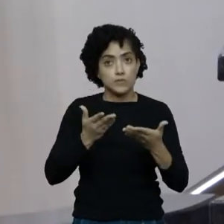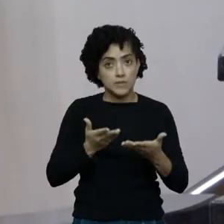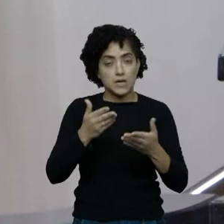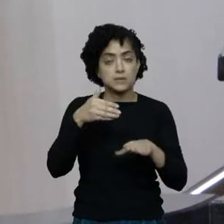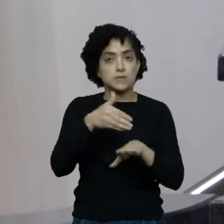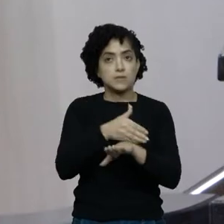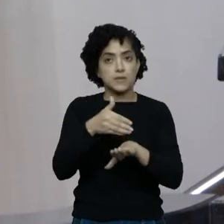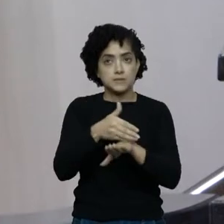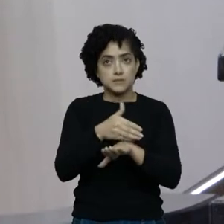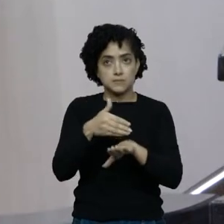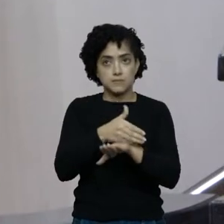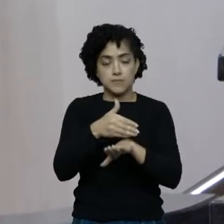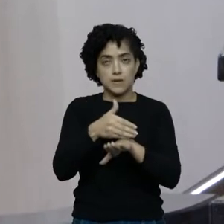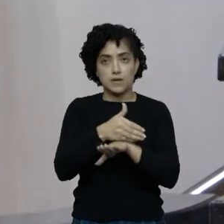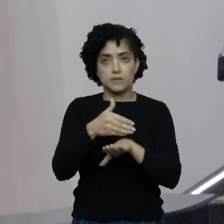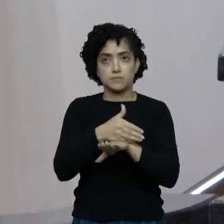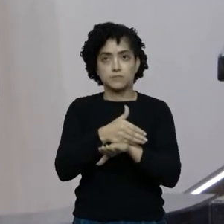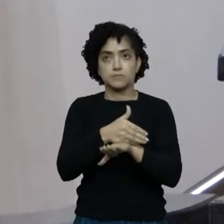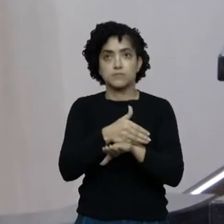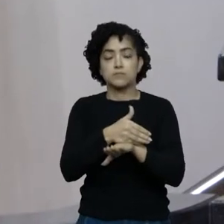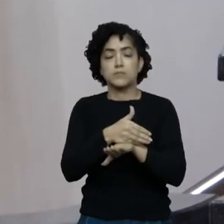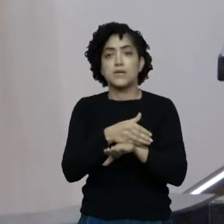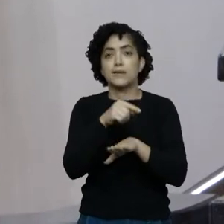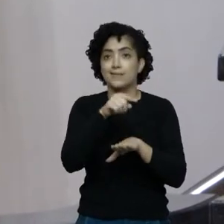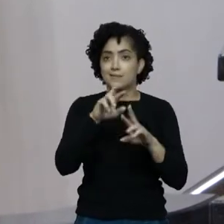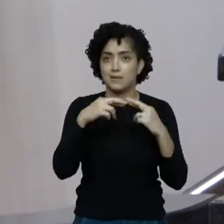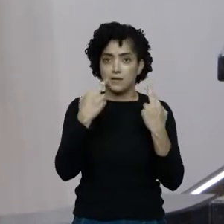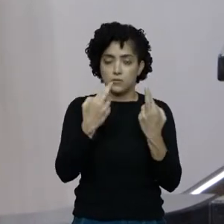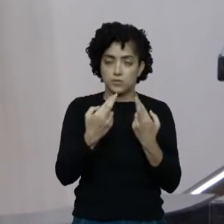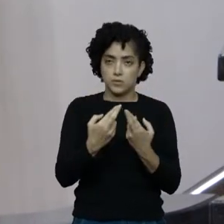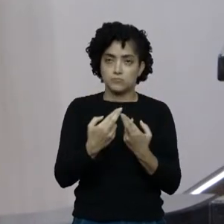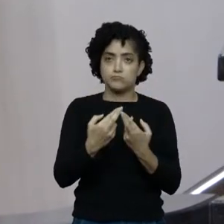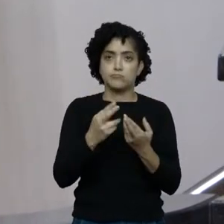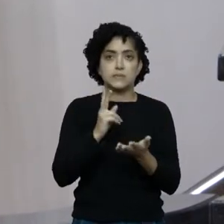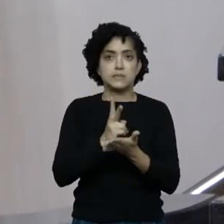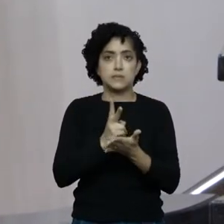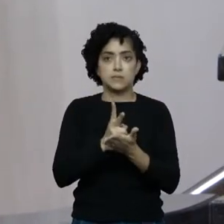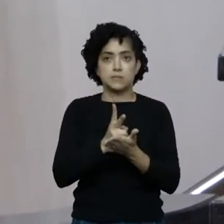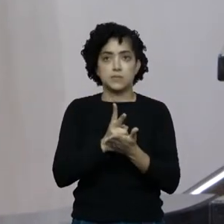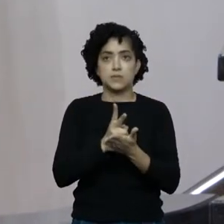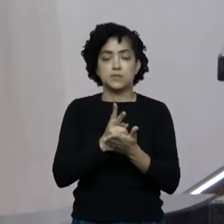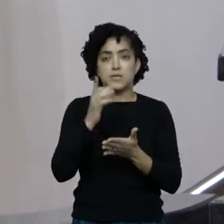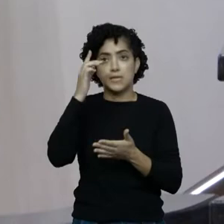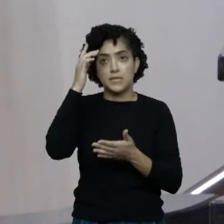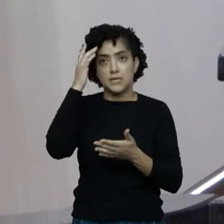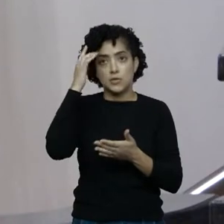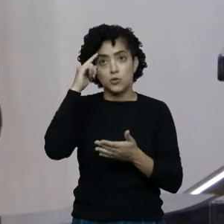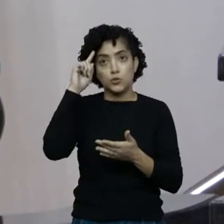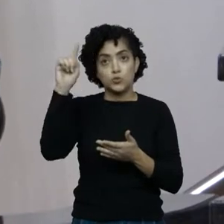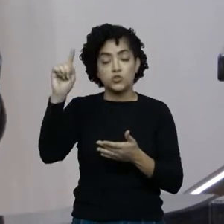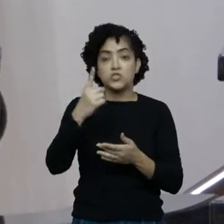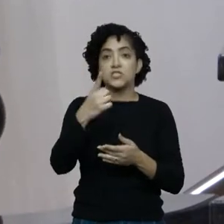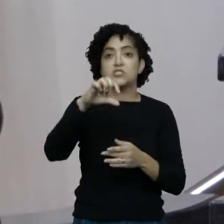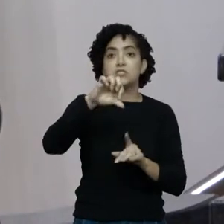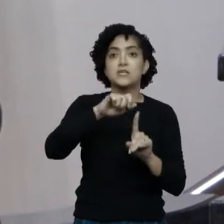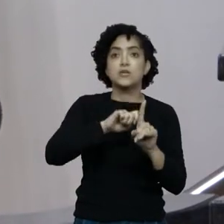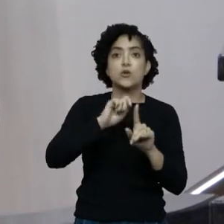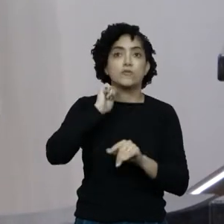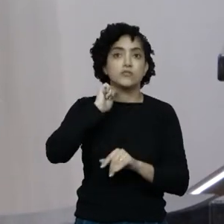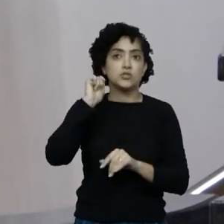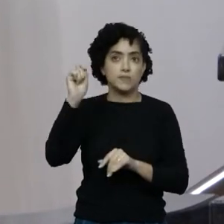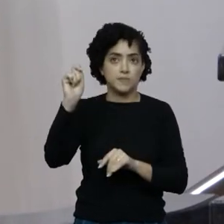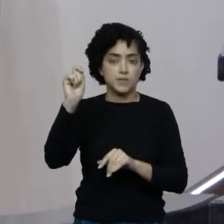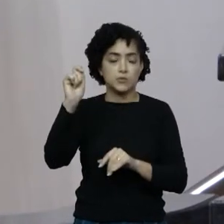participar e da reunião só no dia Dezenove de Abril